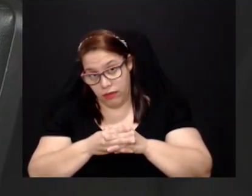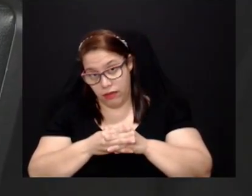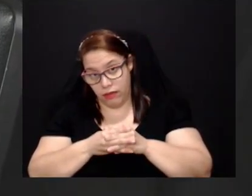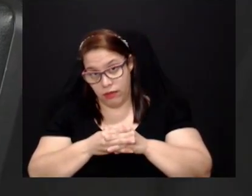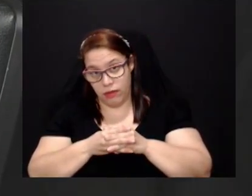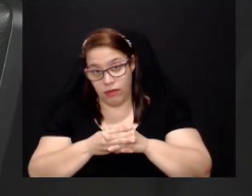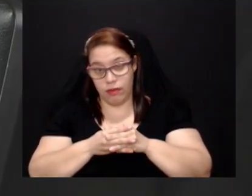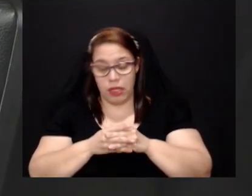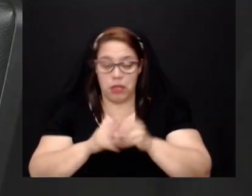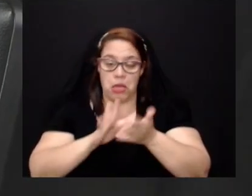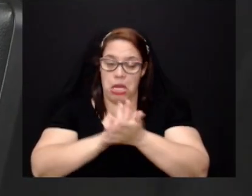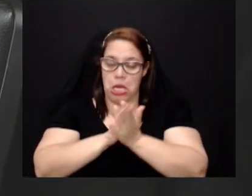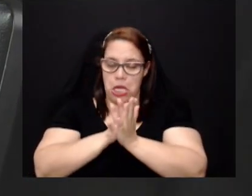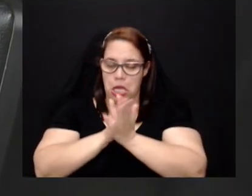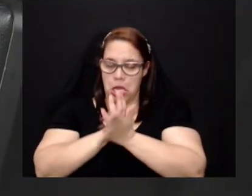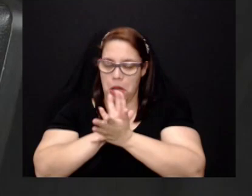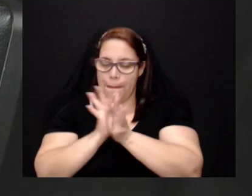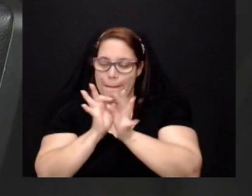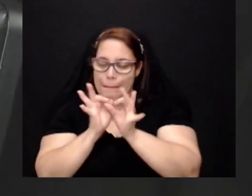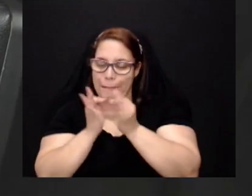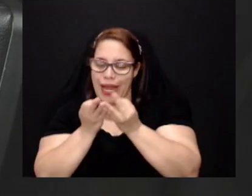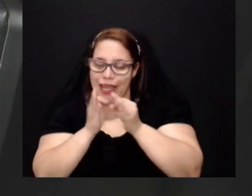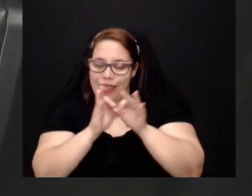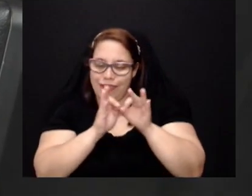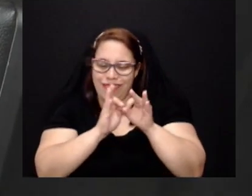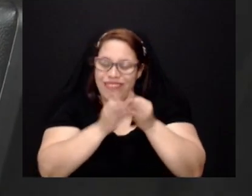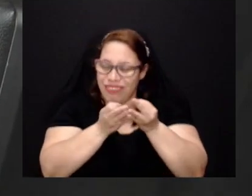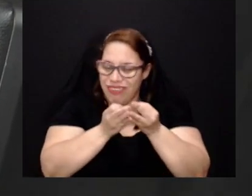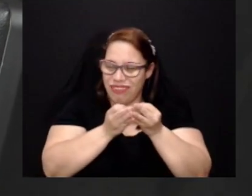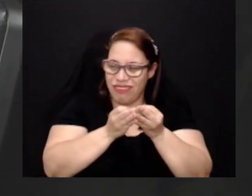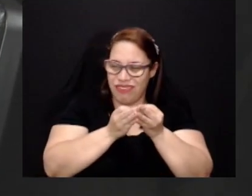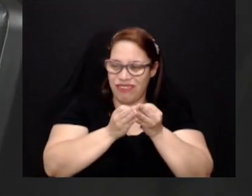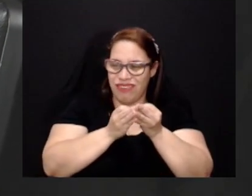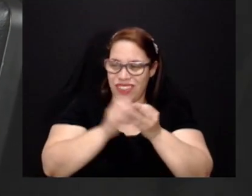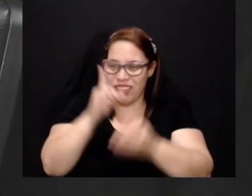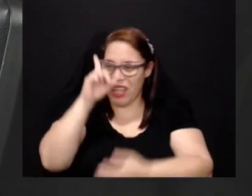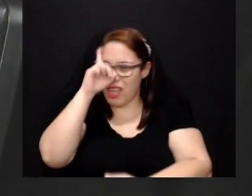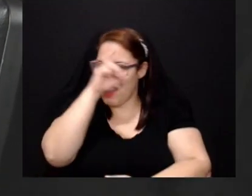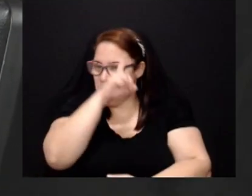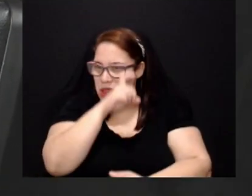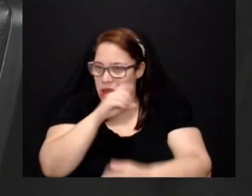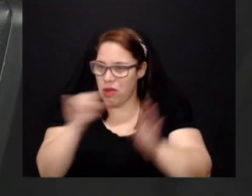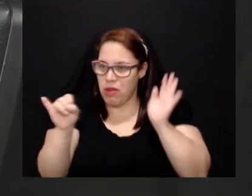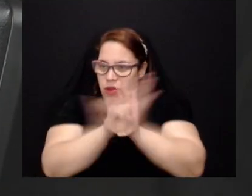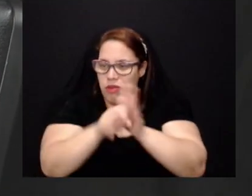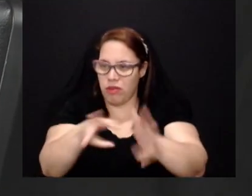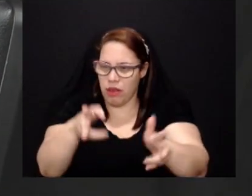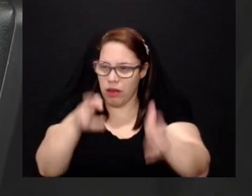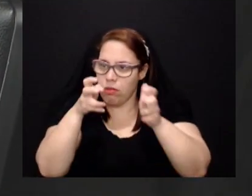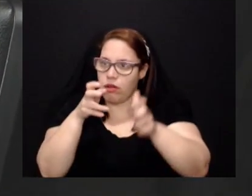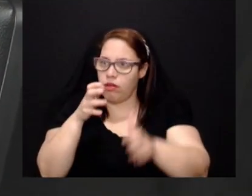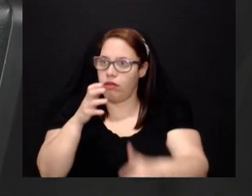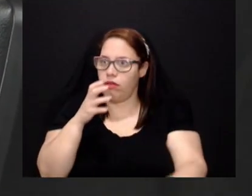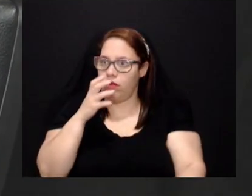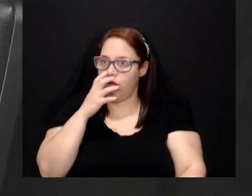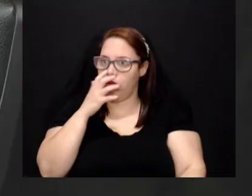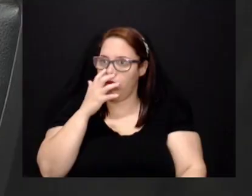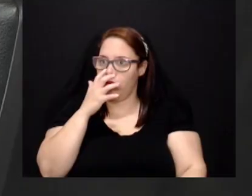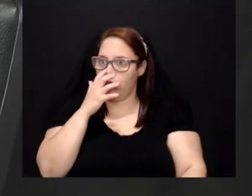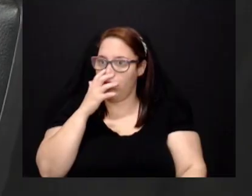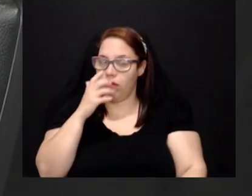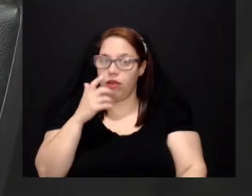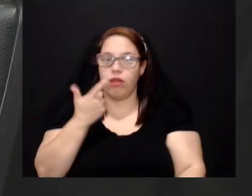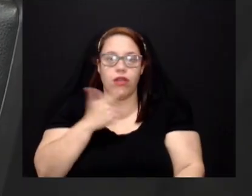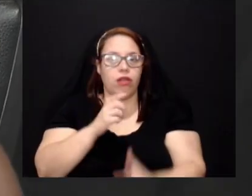simulações, né? Então, é muito difícil detectar. Mas uma coisa, eu não abro mão de